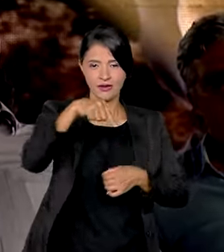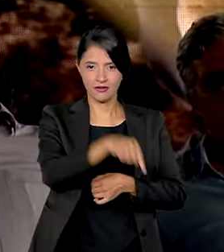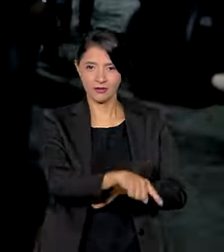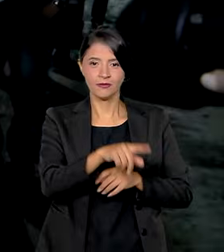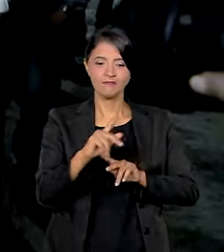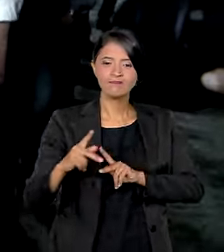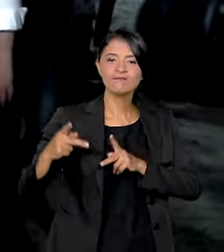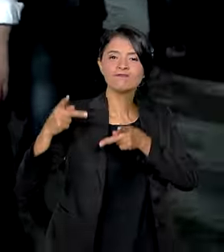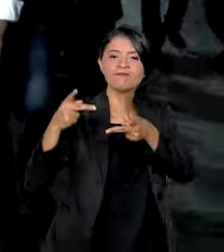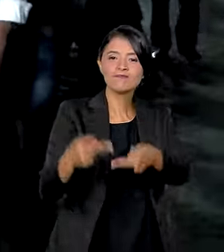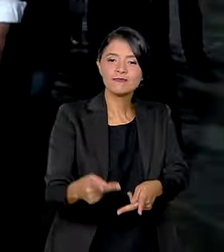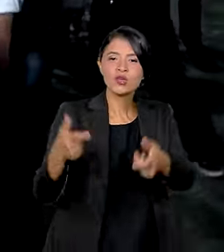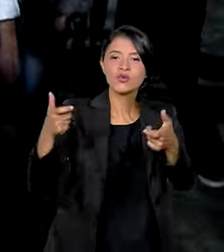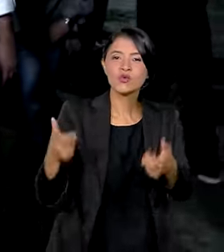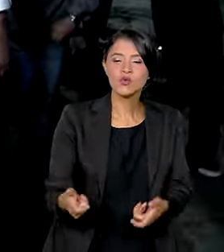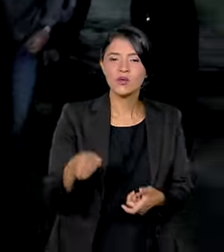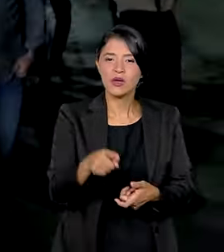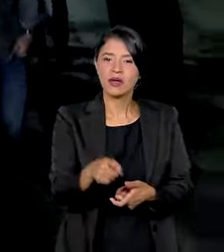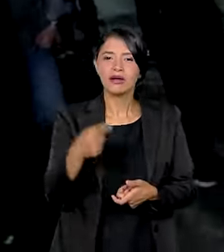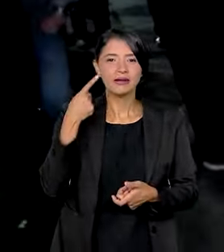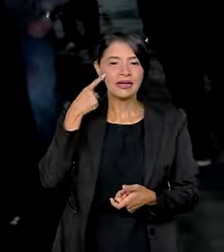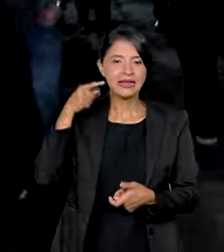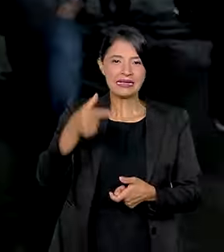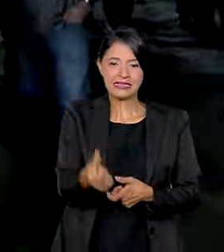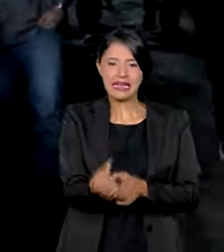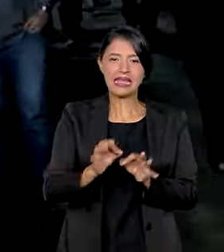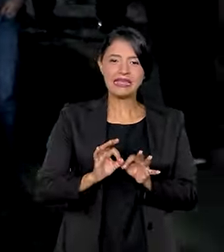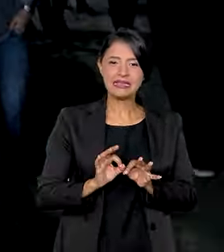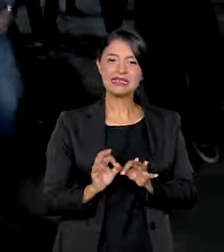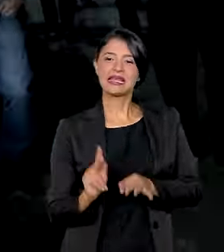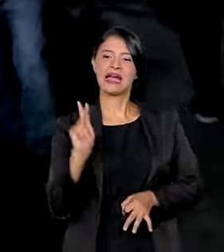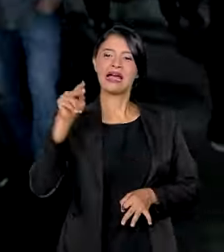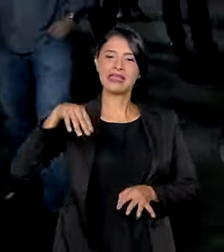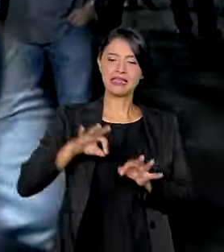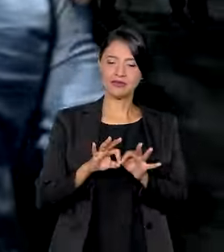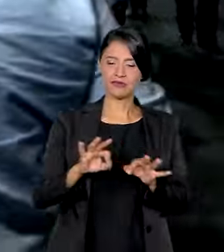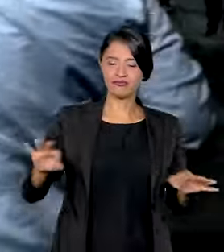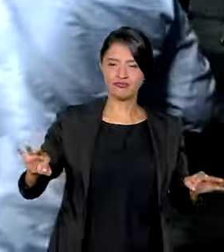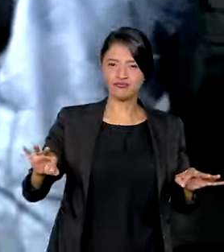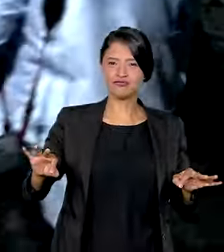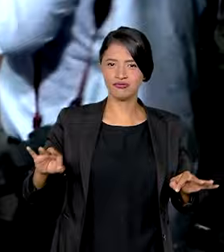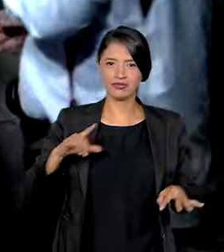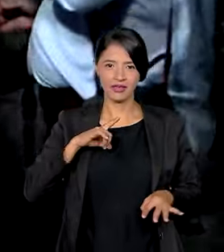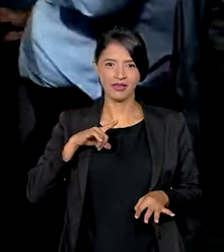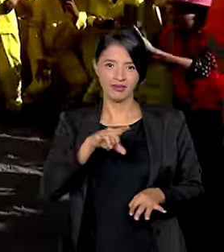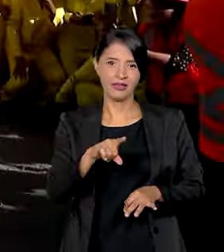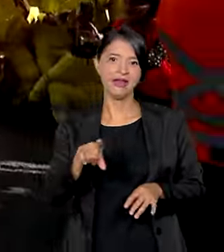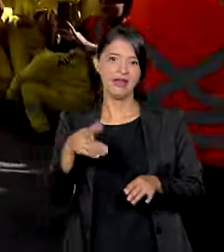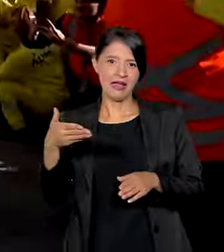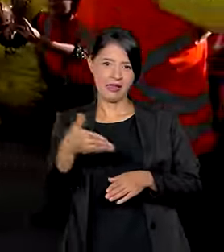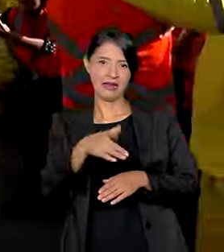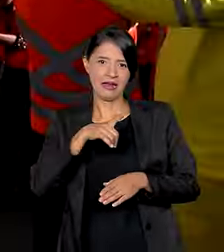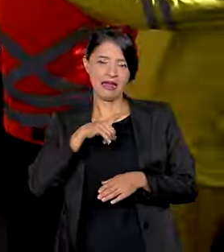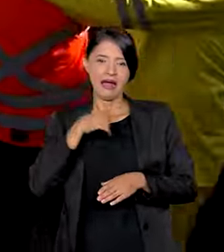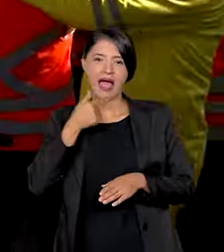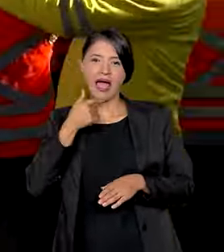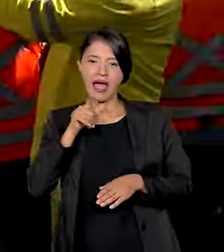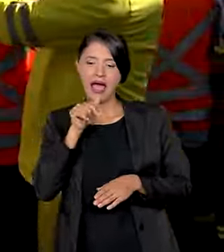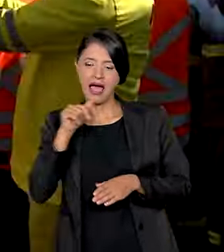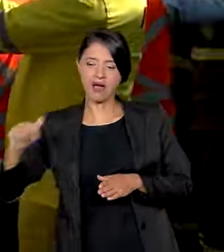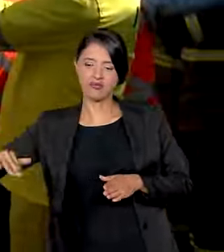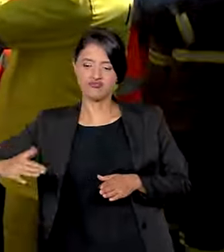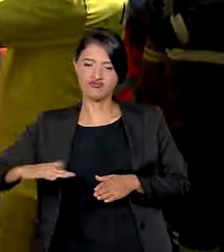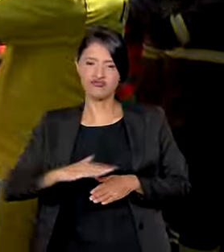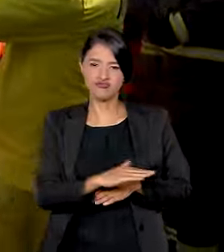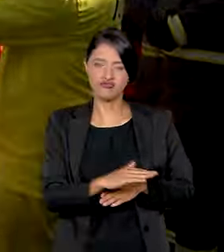Gomes e vou visitar um buraco que vai ter 6 quilômetros de comprimento, que vai passar um pouco